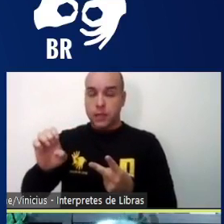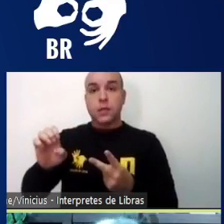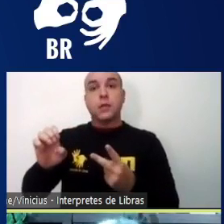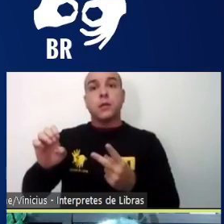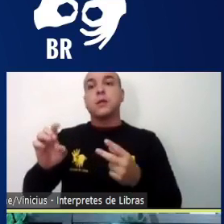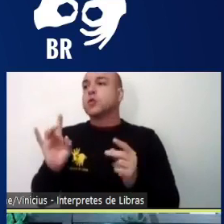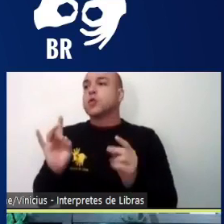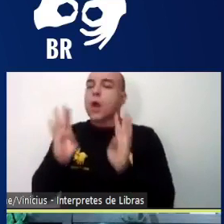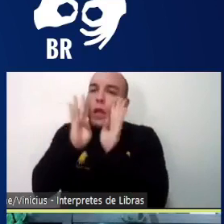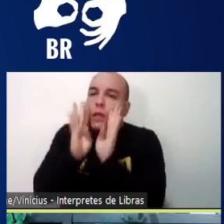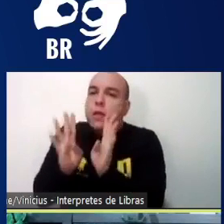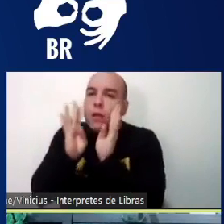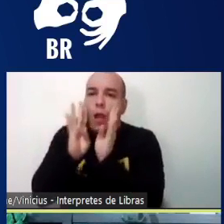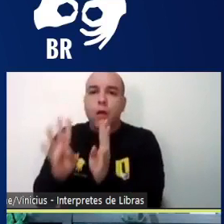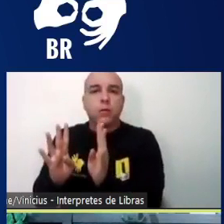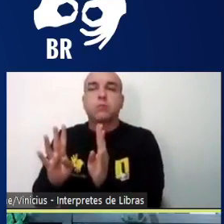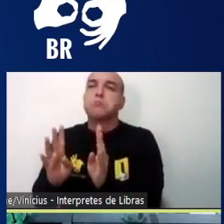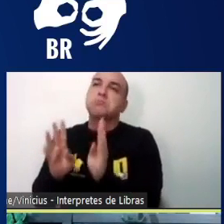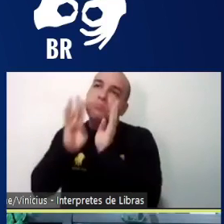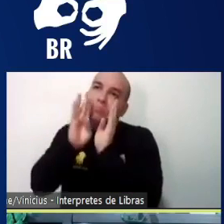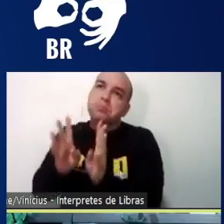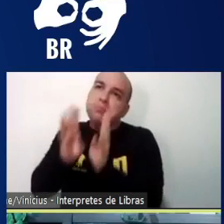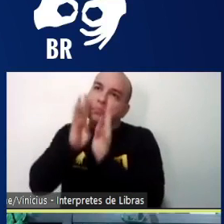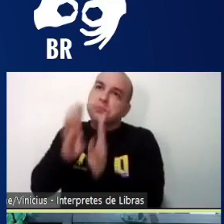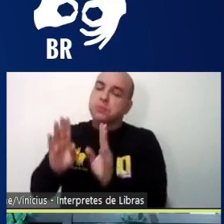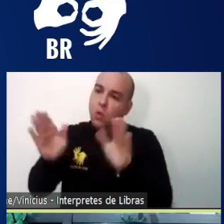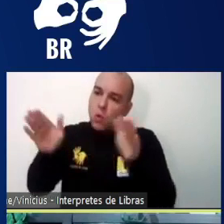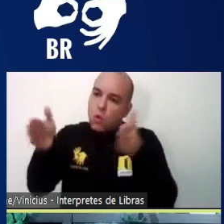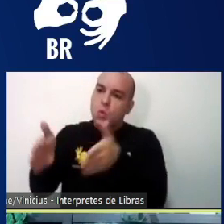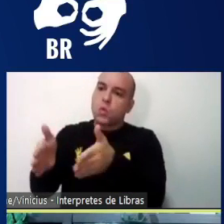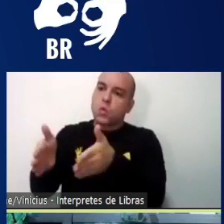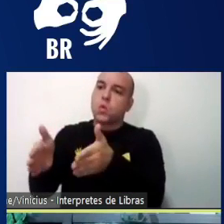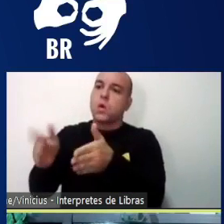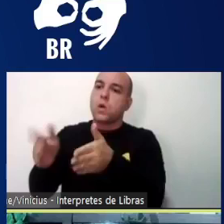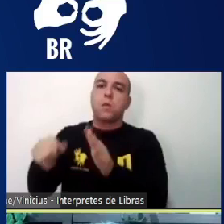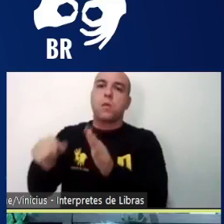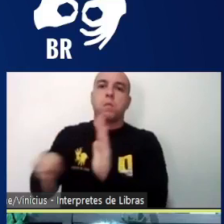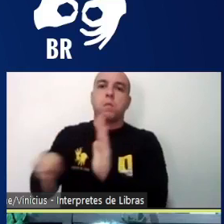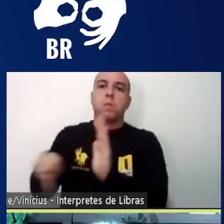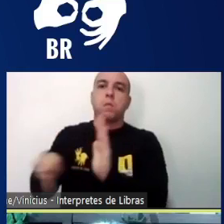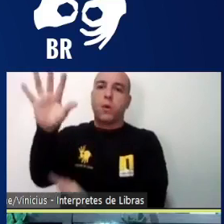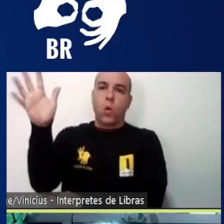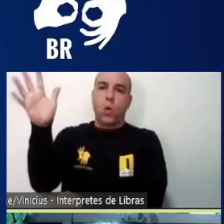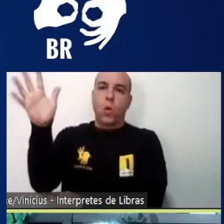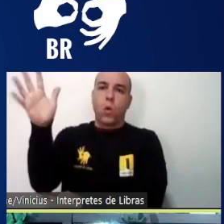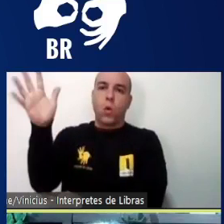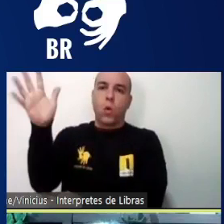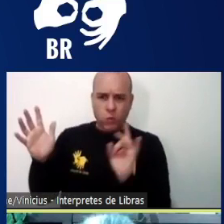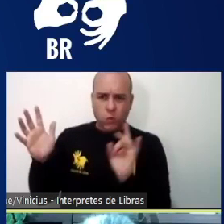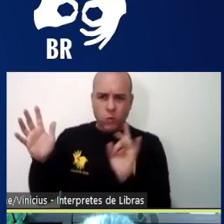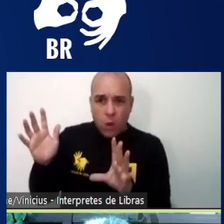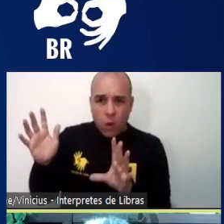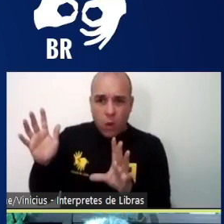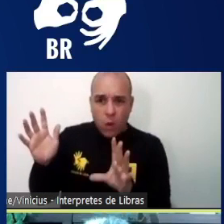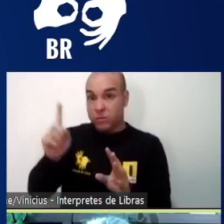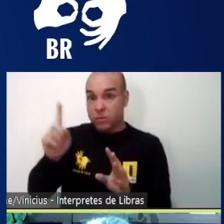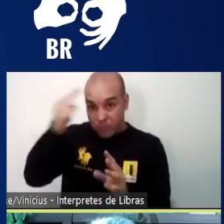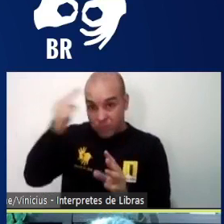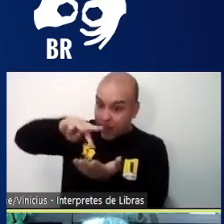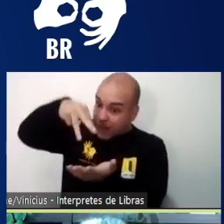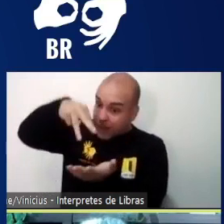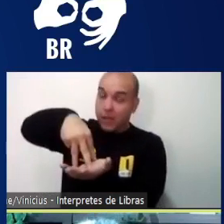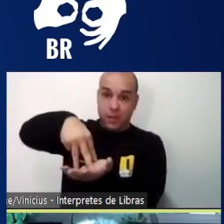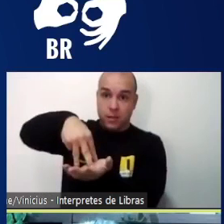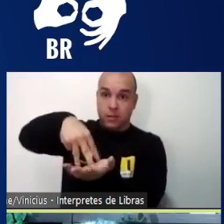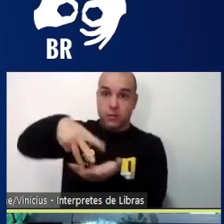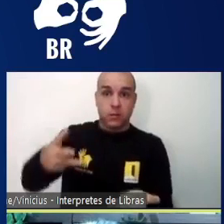atenção dirigida aos aspectos estritamente ecológicos. Estamos falando da preocupação da Amazônia durante essa